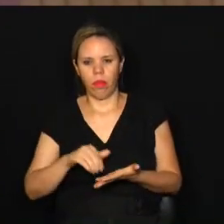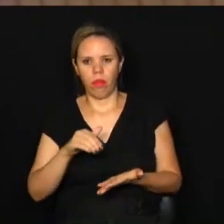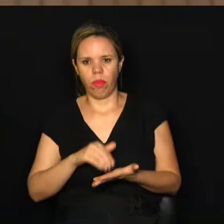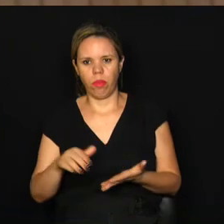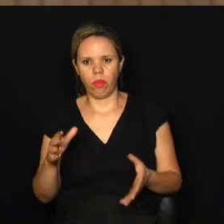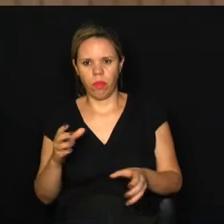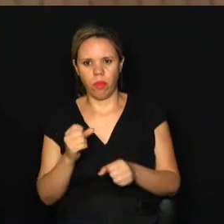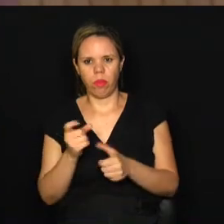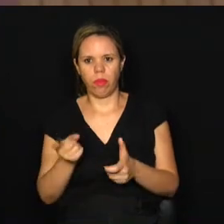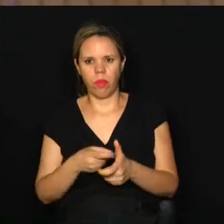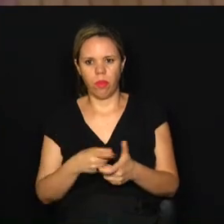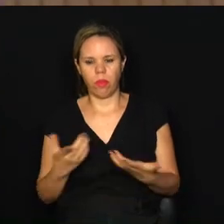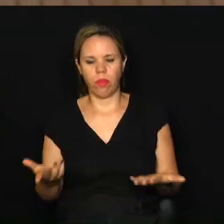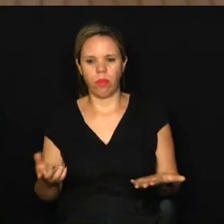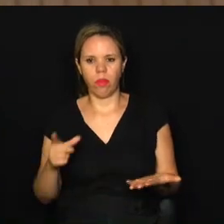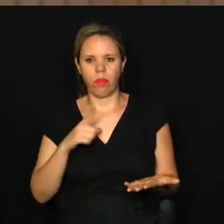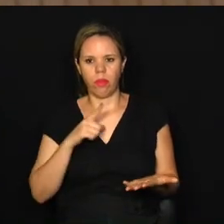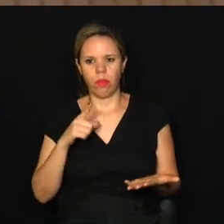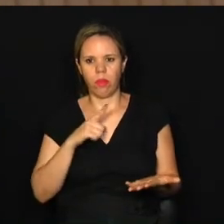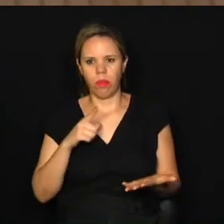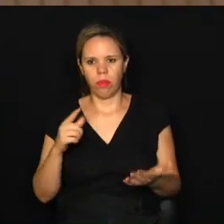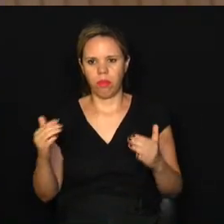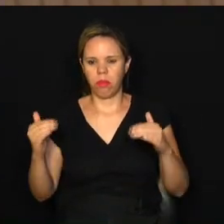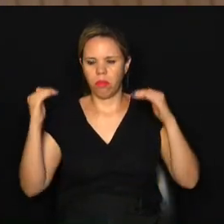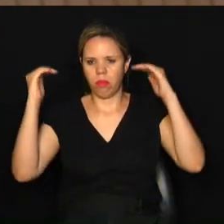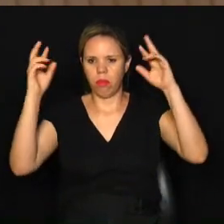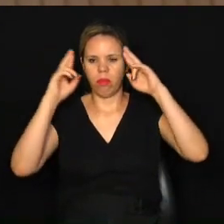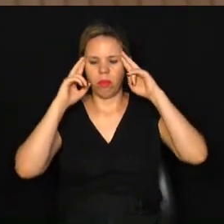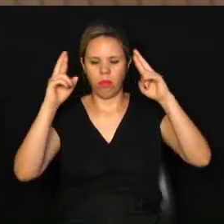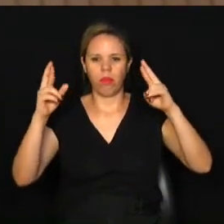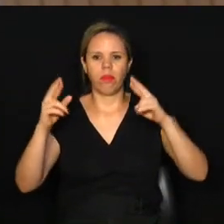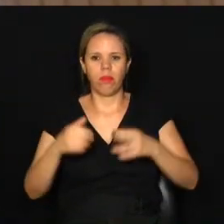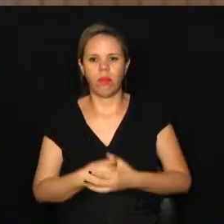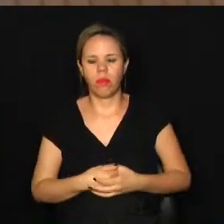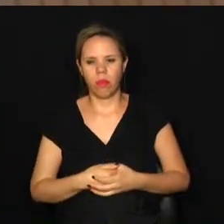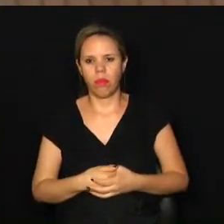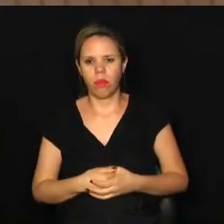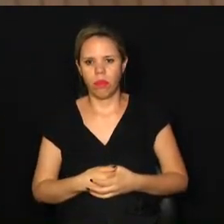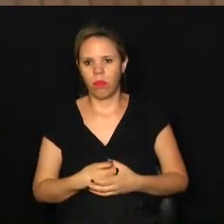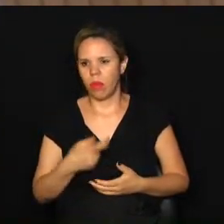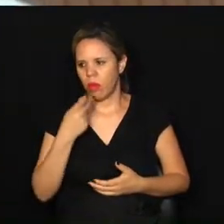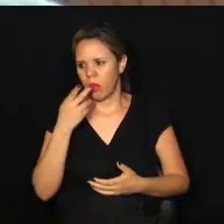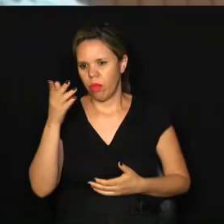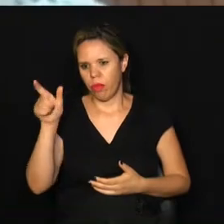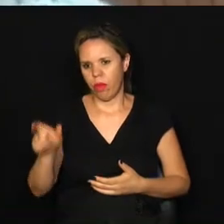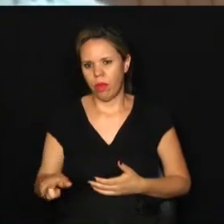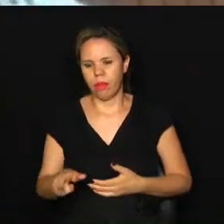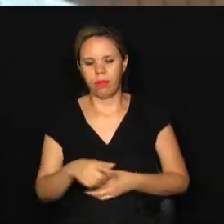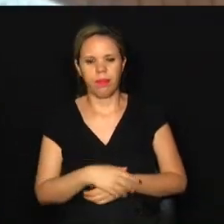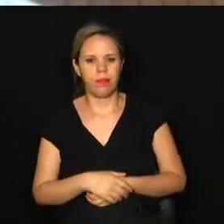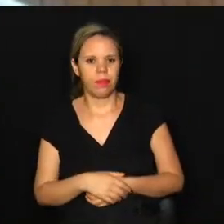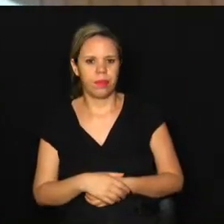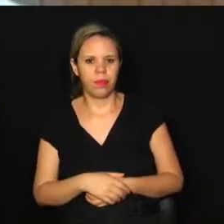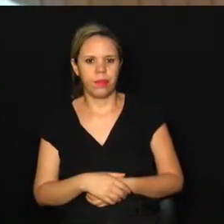Finanças, qual nós temos a mais alta estima e respeito. Secretário Tarcísio, Vossa Excelência tem a palavra, por gentileza.